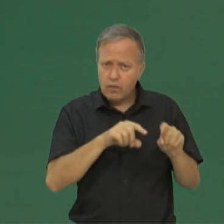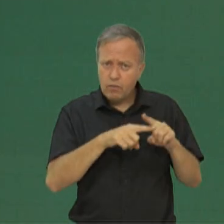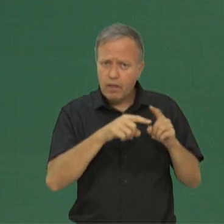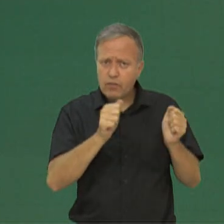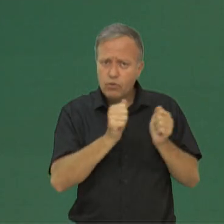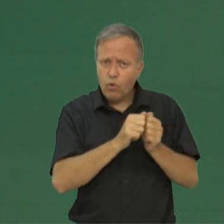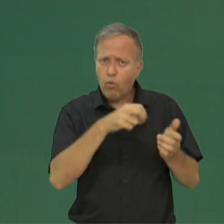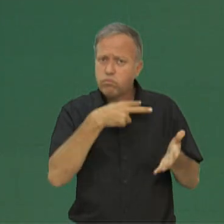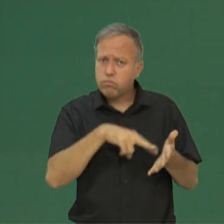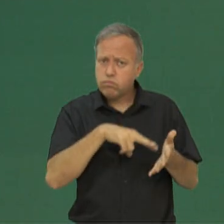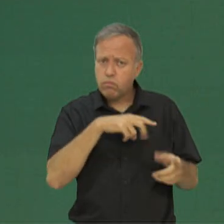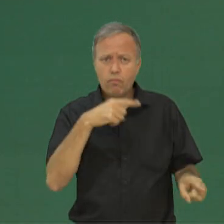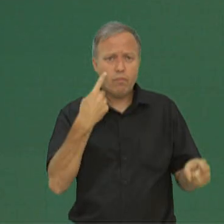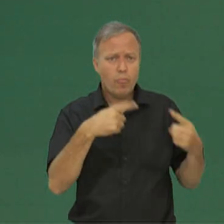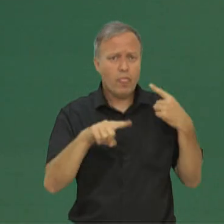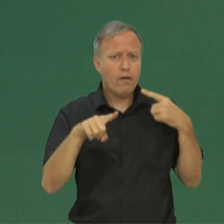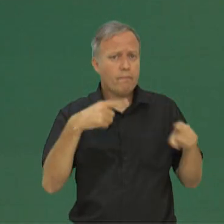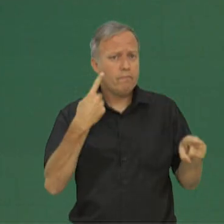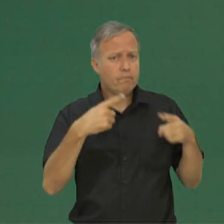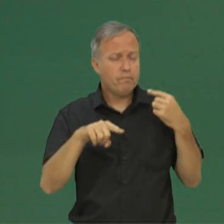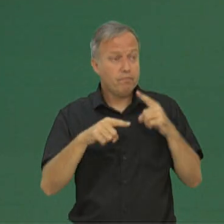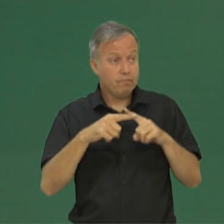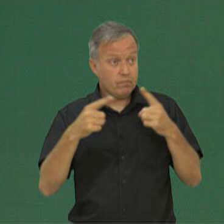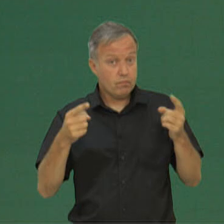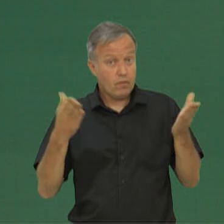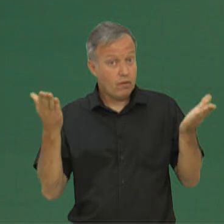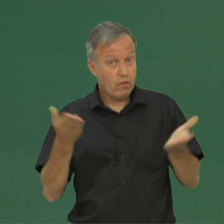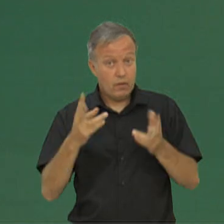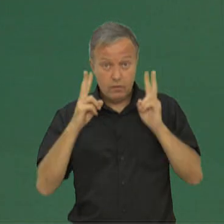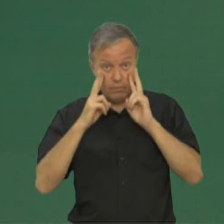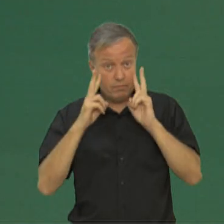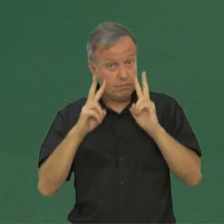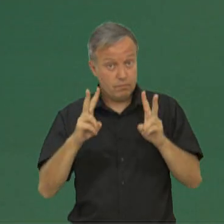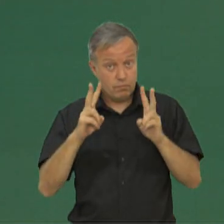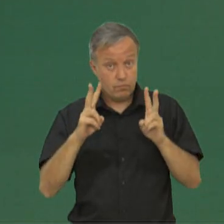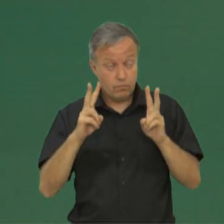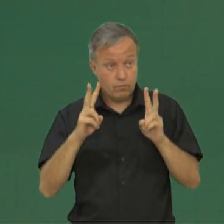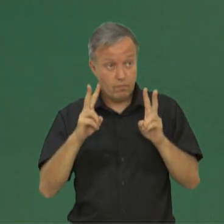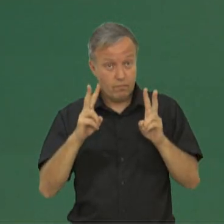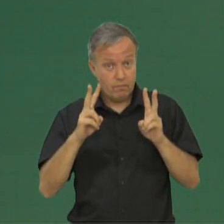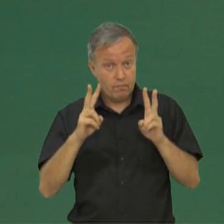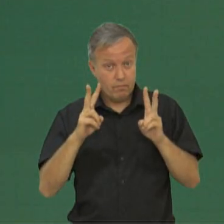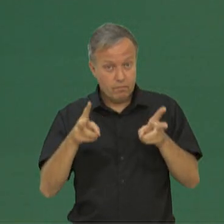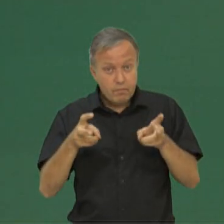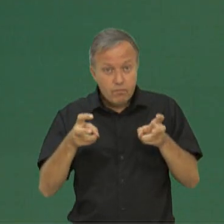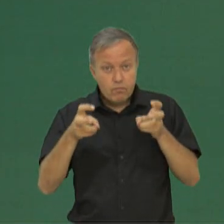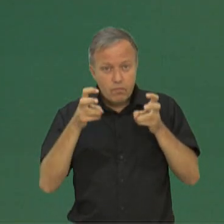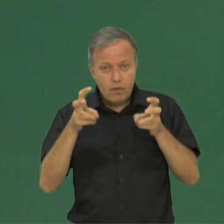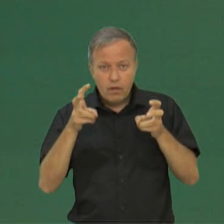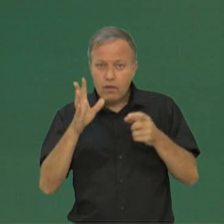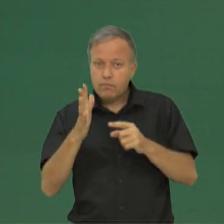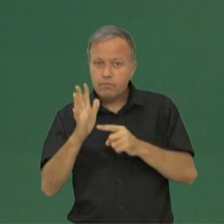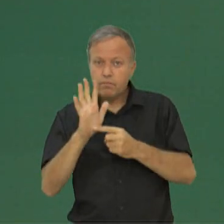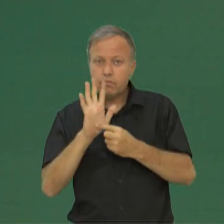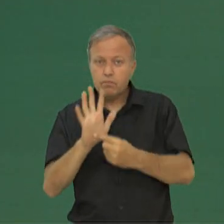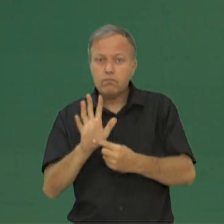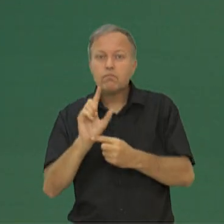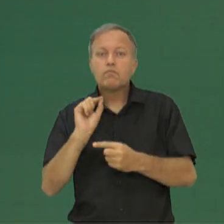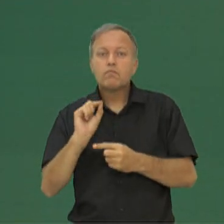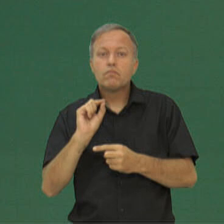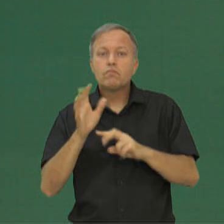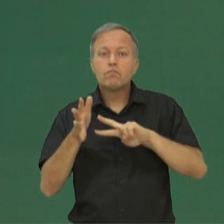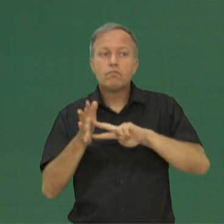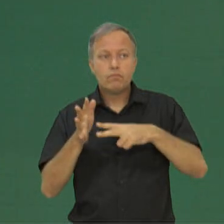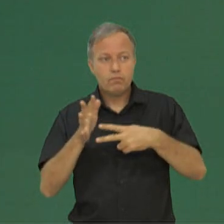consegue entender, hoje a gente vê isso nos nossos espetáculos de dança, a gente consegue entender a temática que eles querem nos passar. E